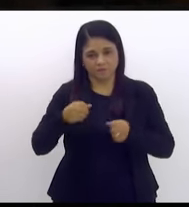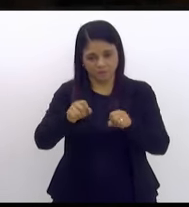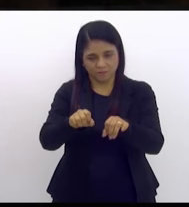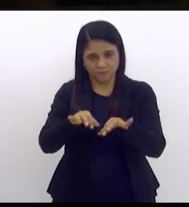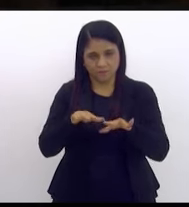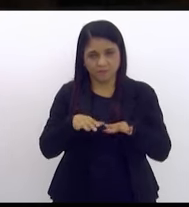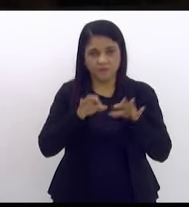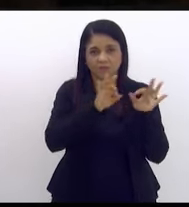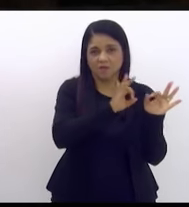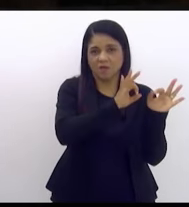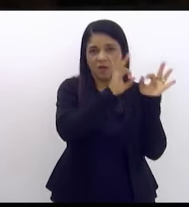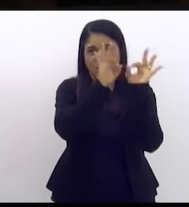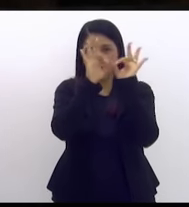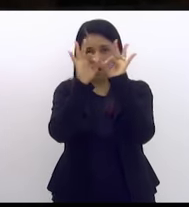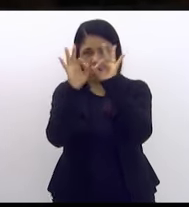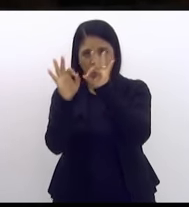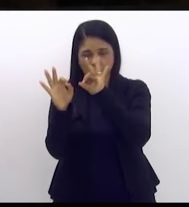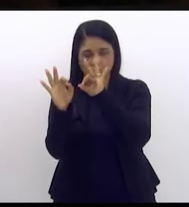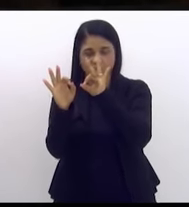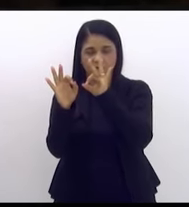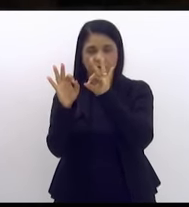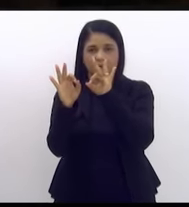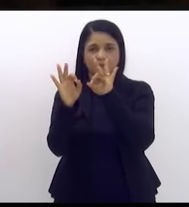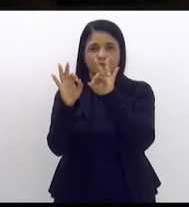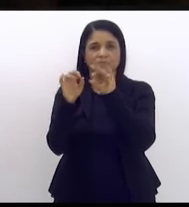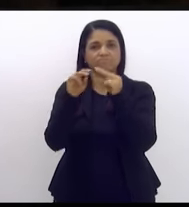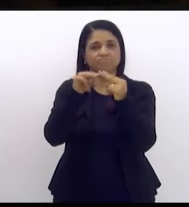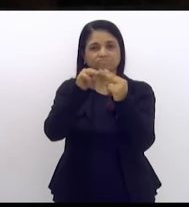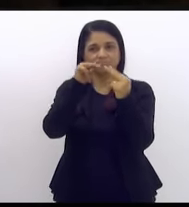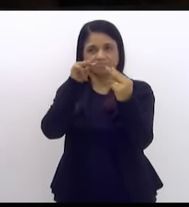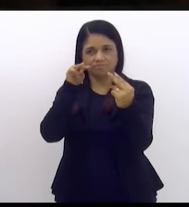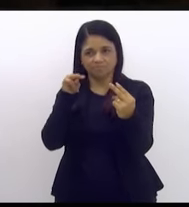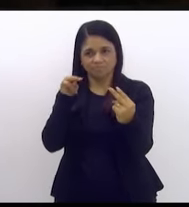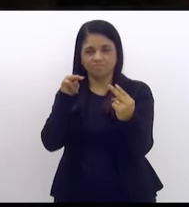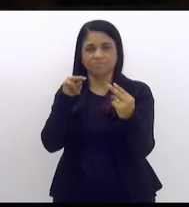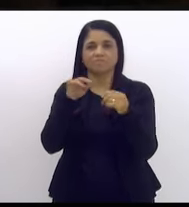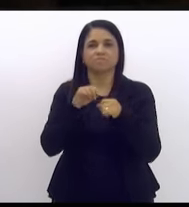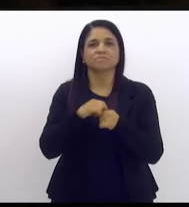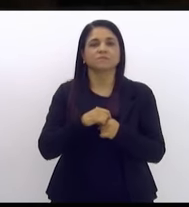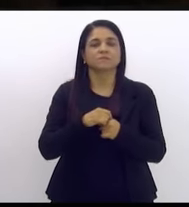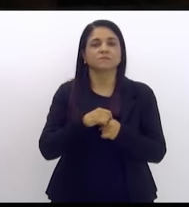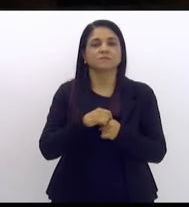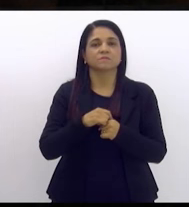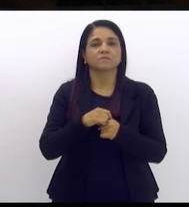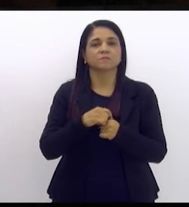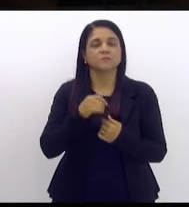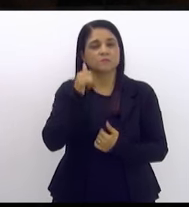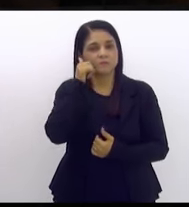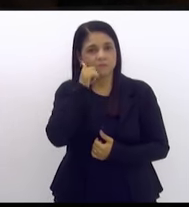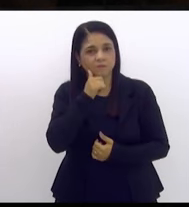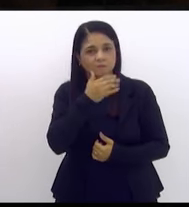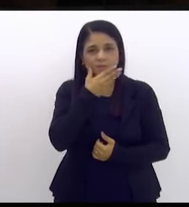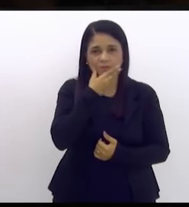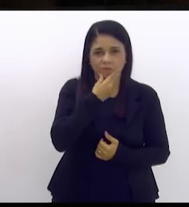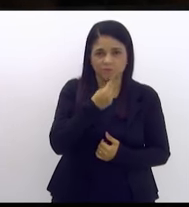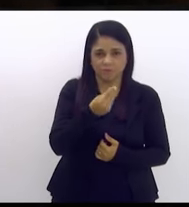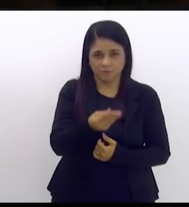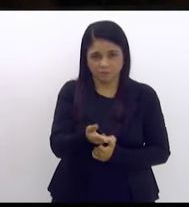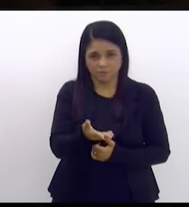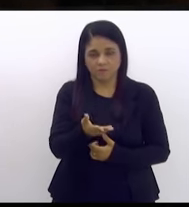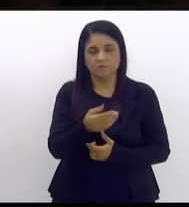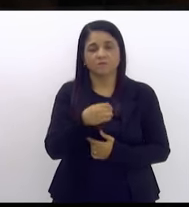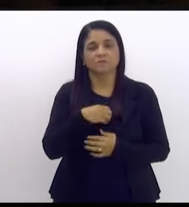nos acompanham de forma remota, senhoras e senhores que